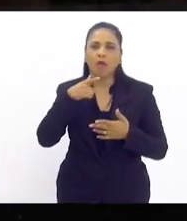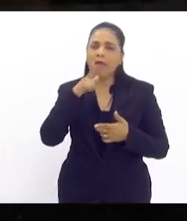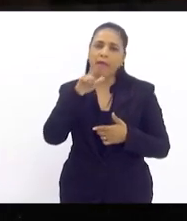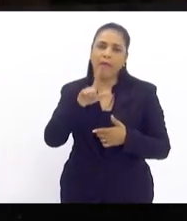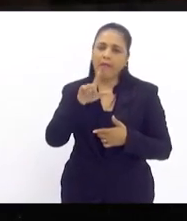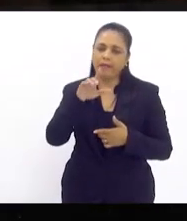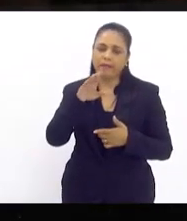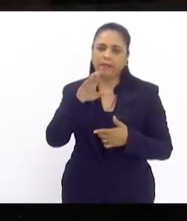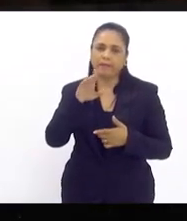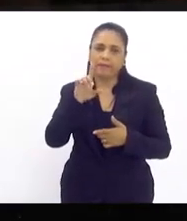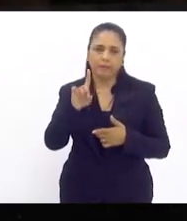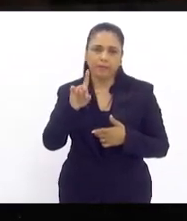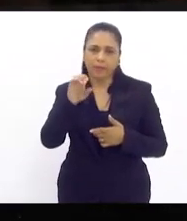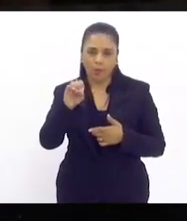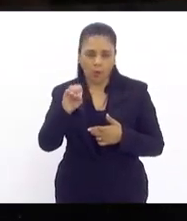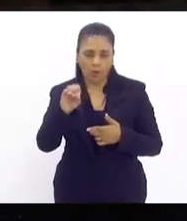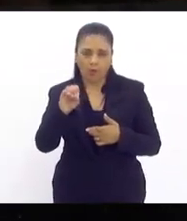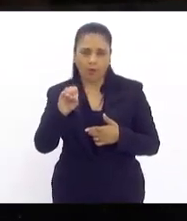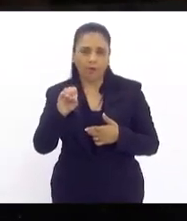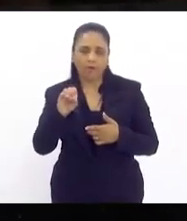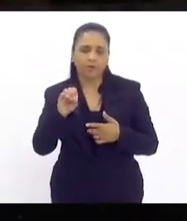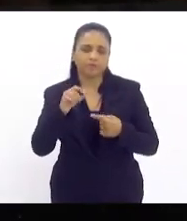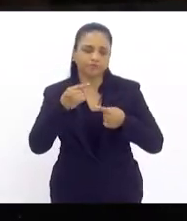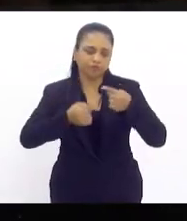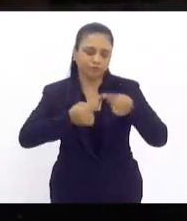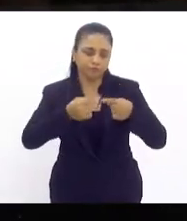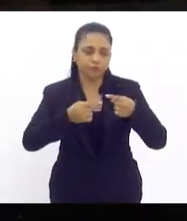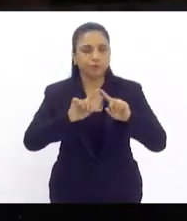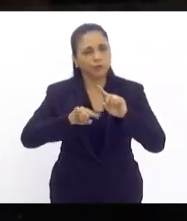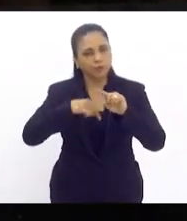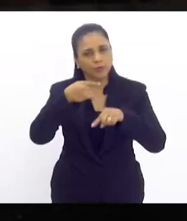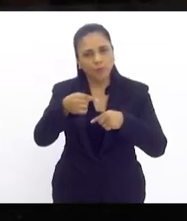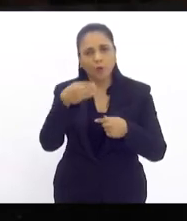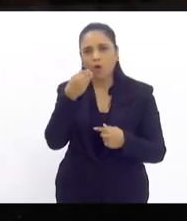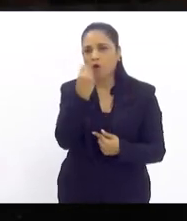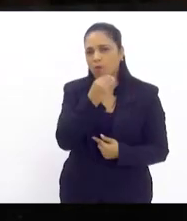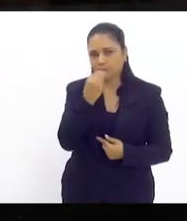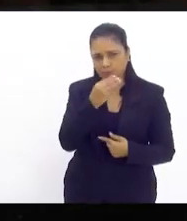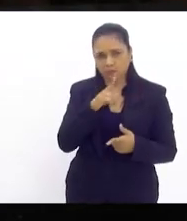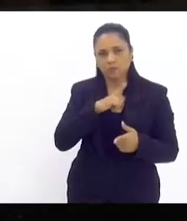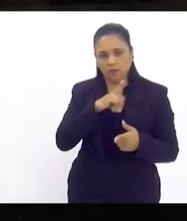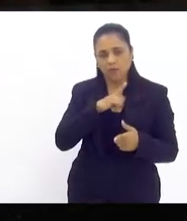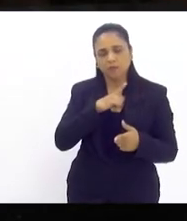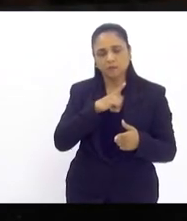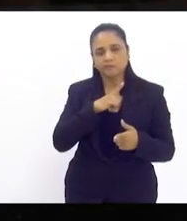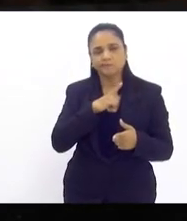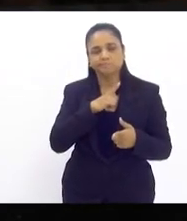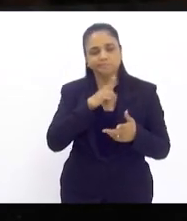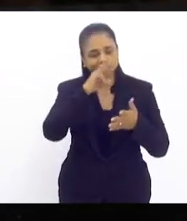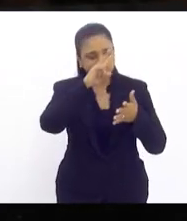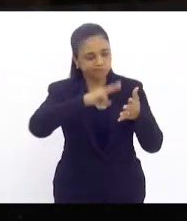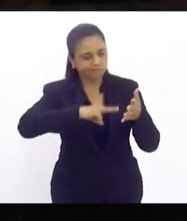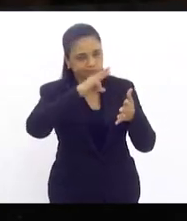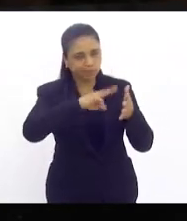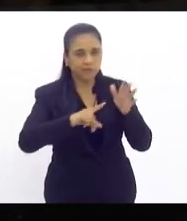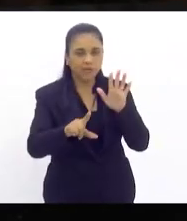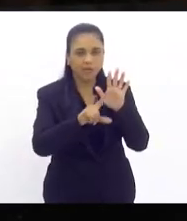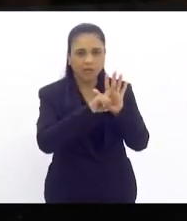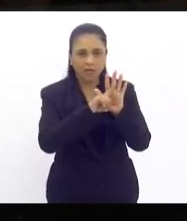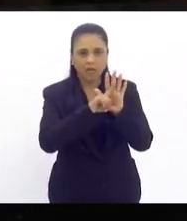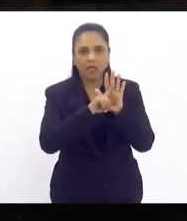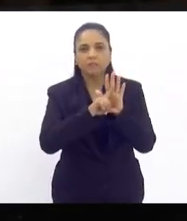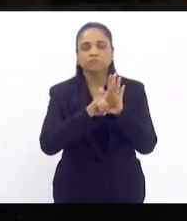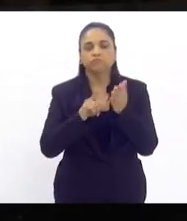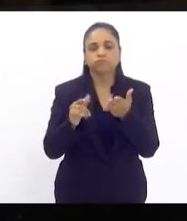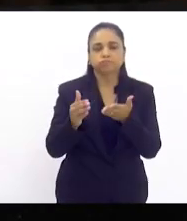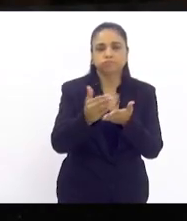espero discutir posteriormente, quando nós tivermos a oportunidade de apreciar a lei orçamentária anual